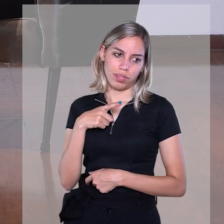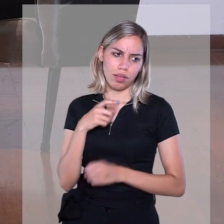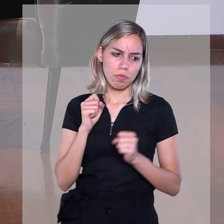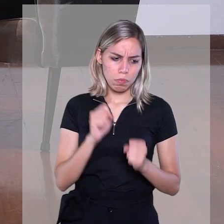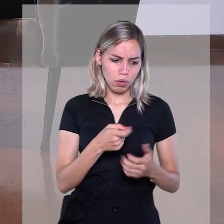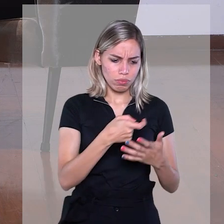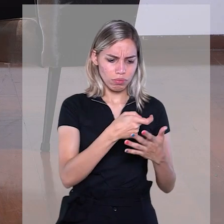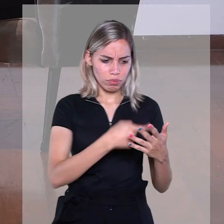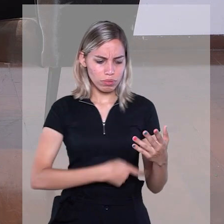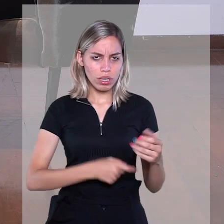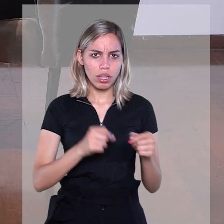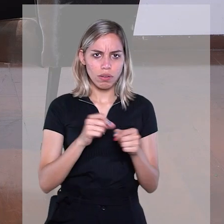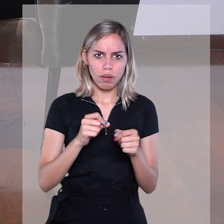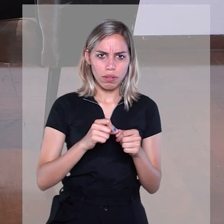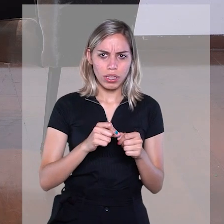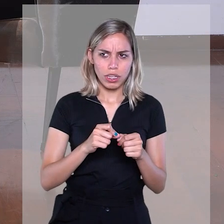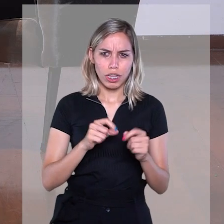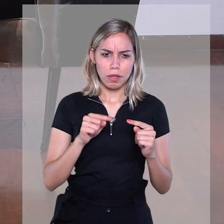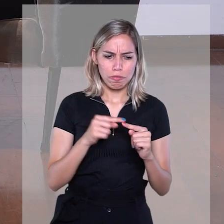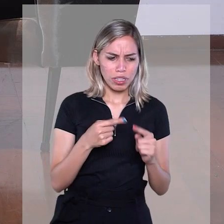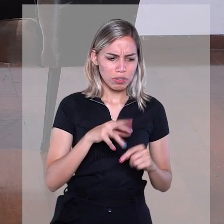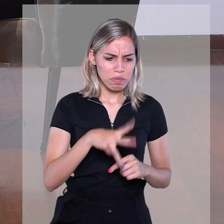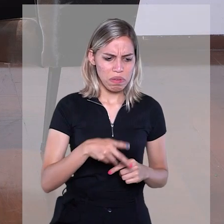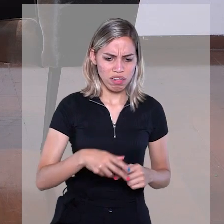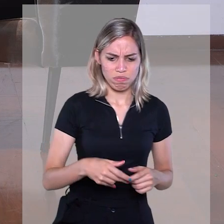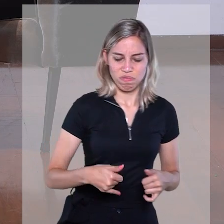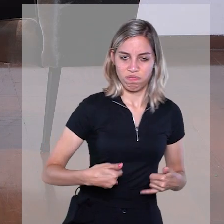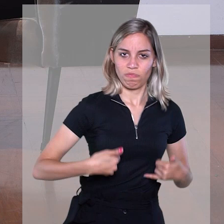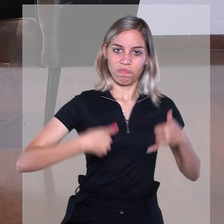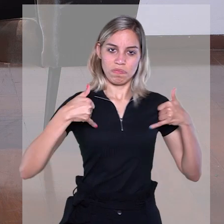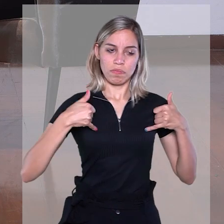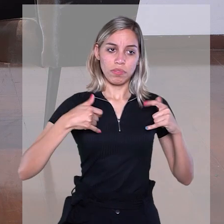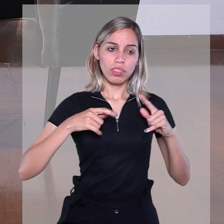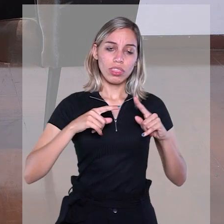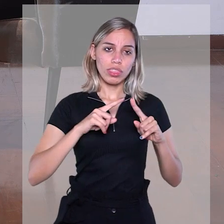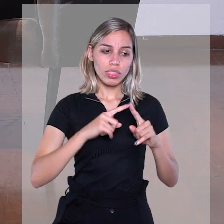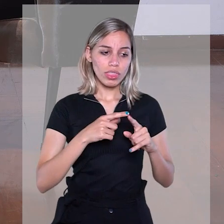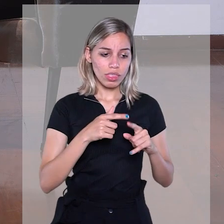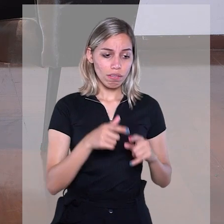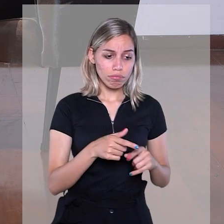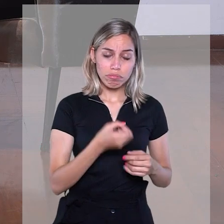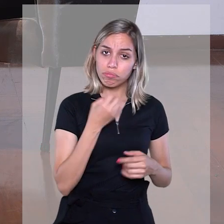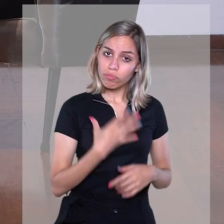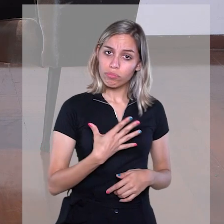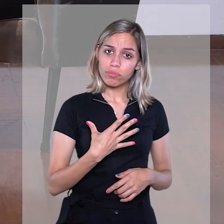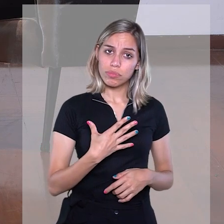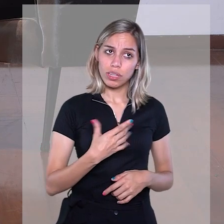nunca parecer que eu estava fazendo algo extraordinário. Isso tudo que caracteriza